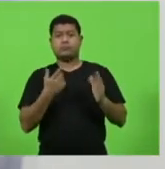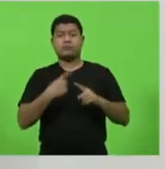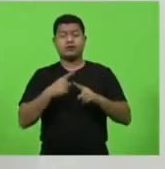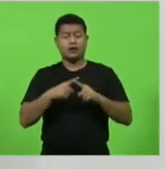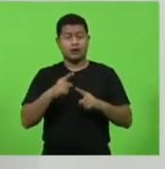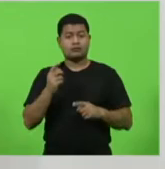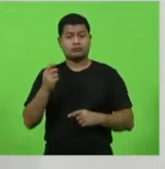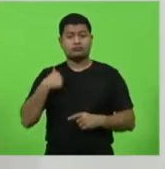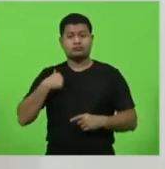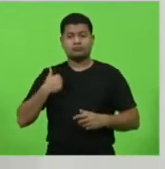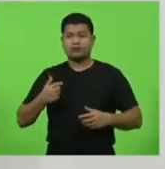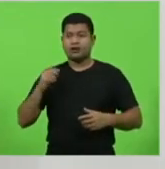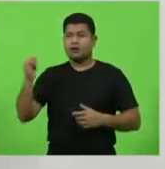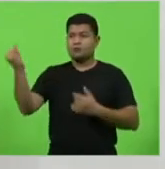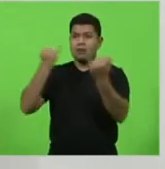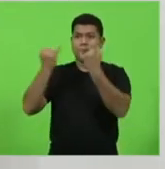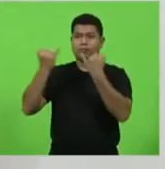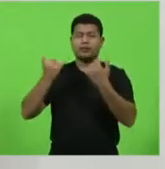Né?